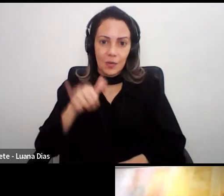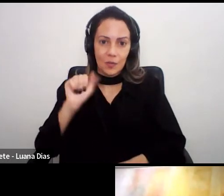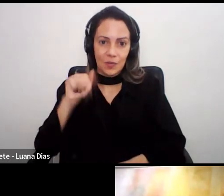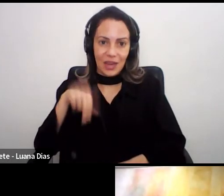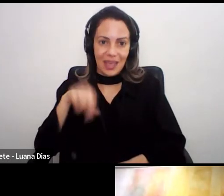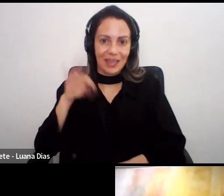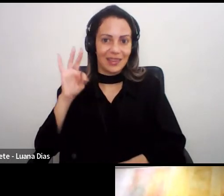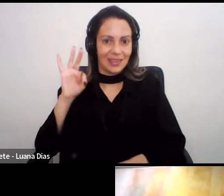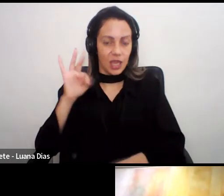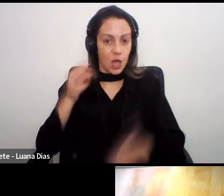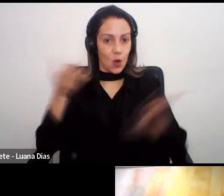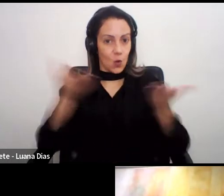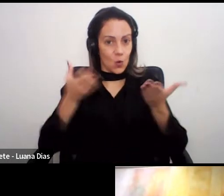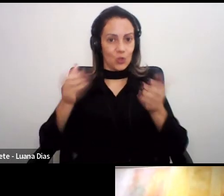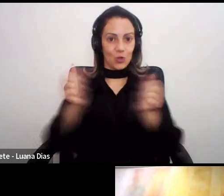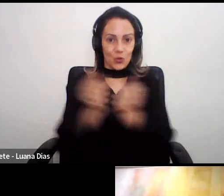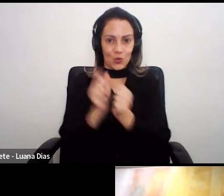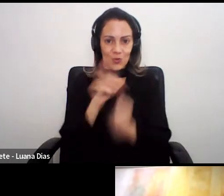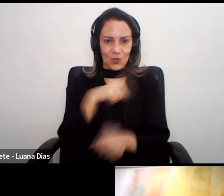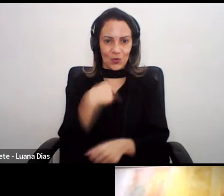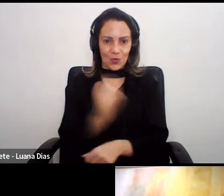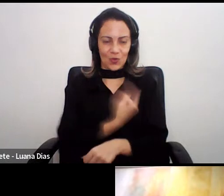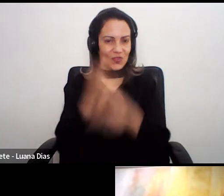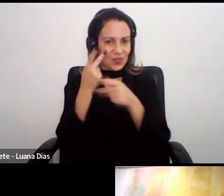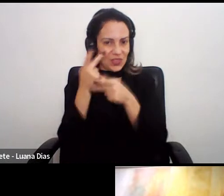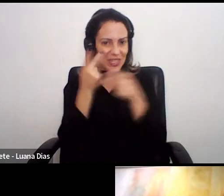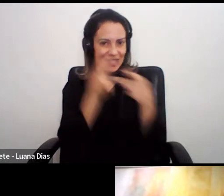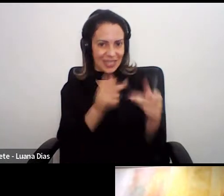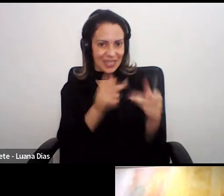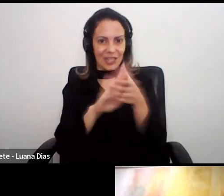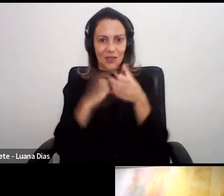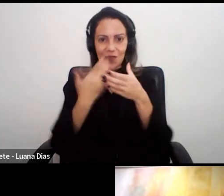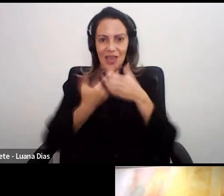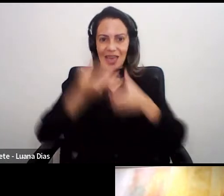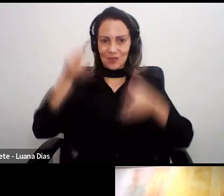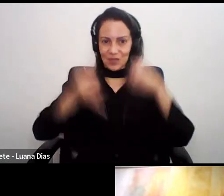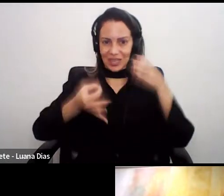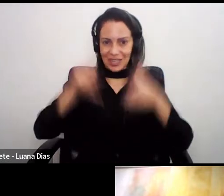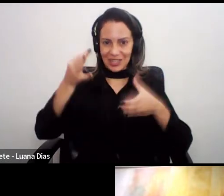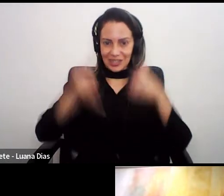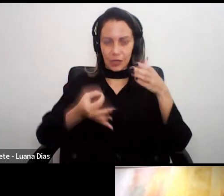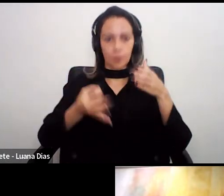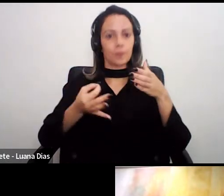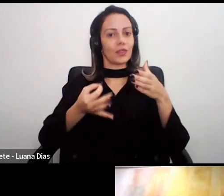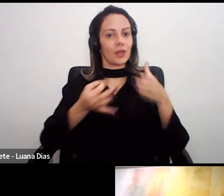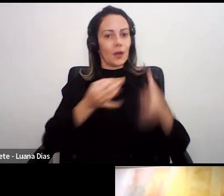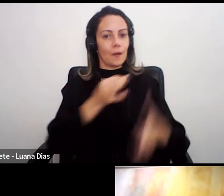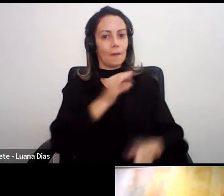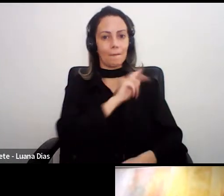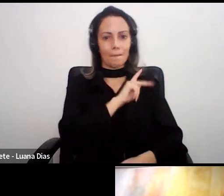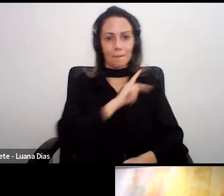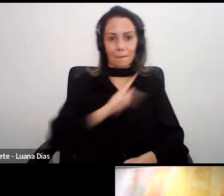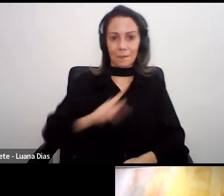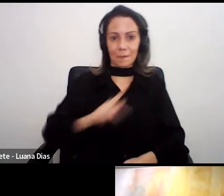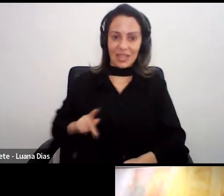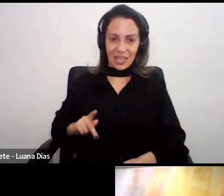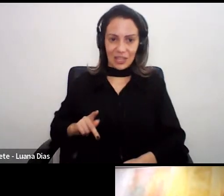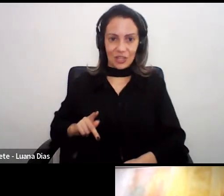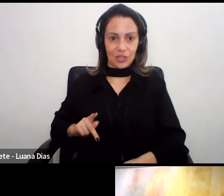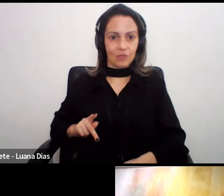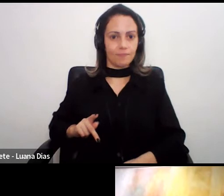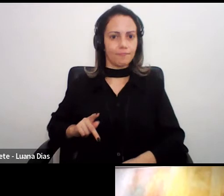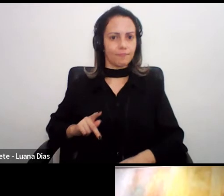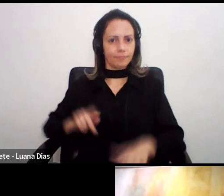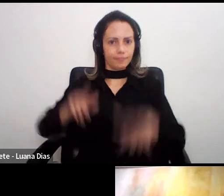hoje visitando a Escola de Magistratura do Estado do Rio de Janeiro, o presidente do Supremo Tribunal de Justiça